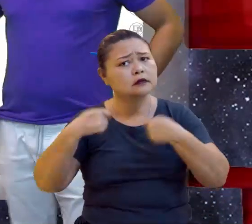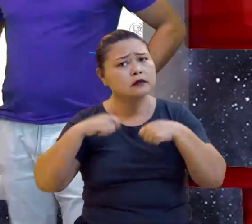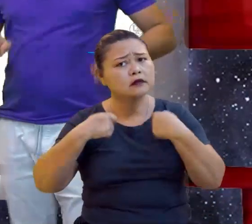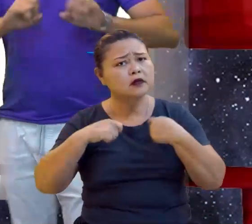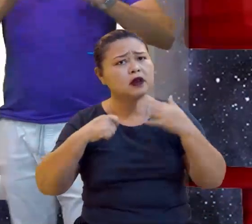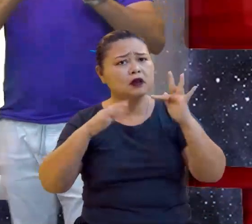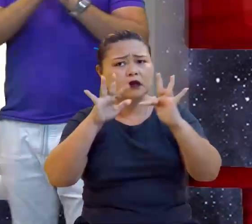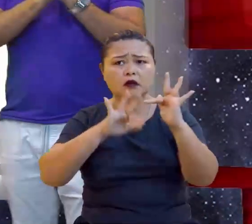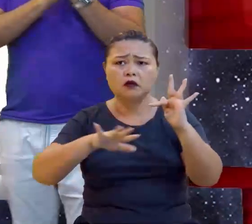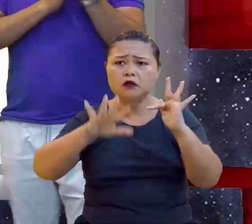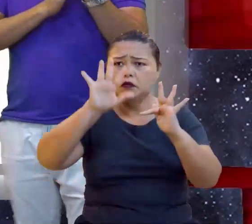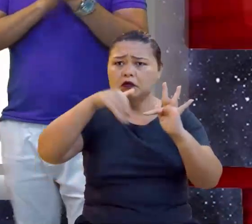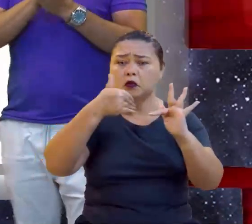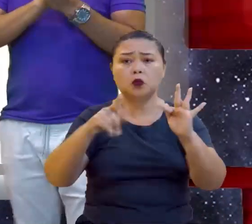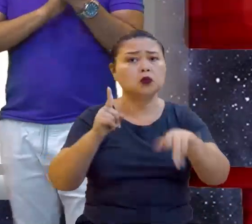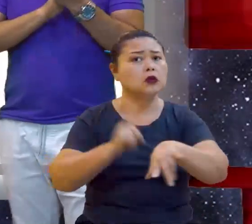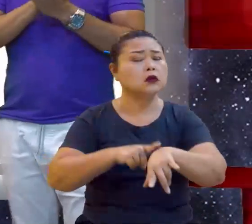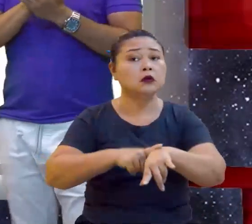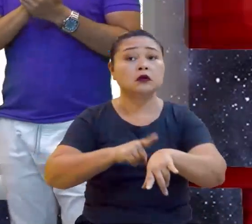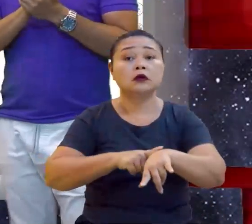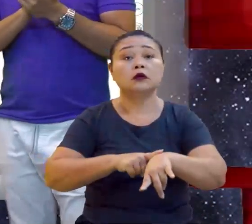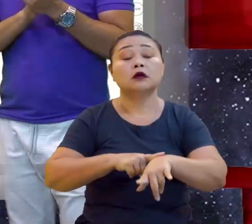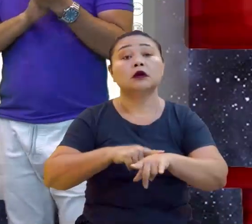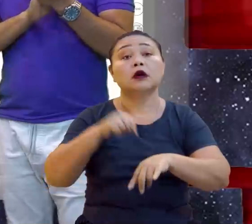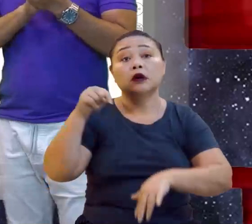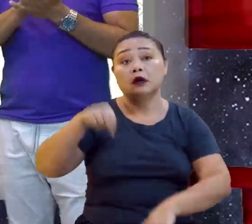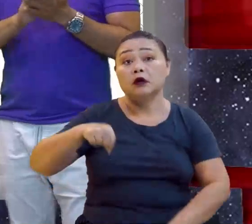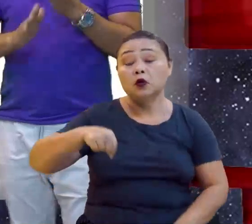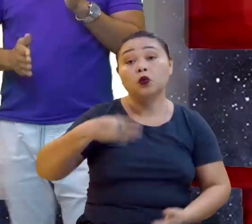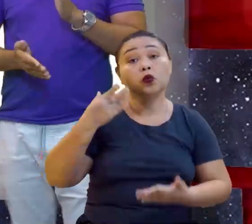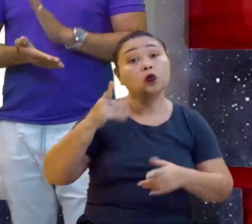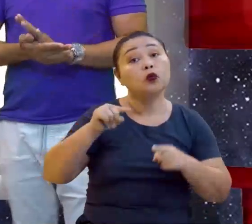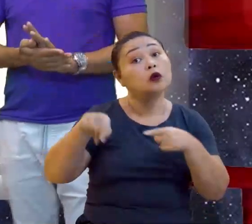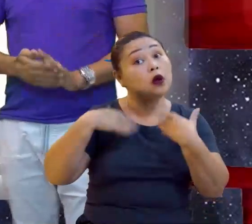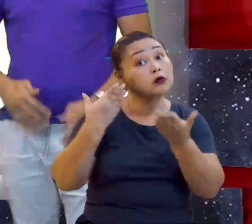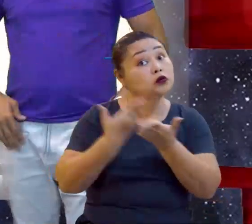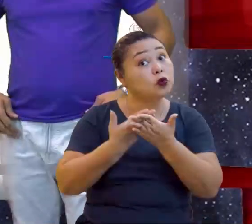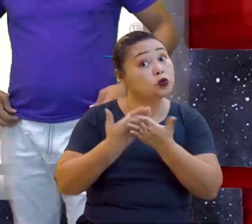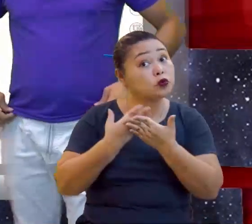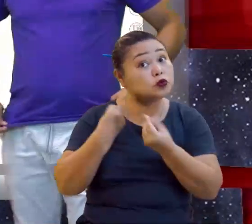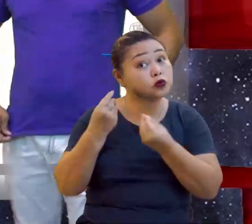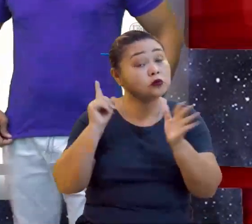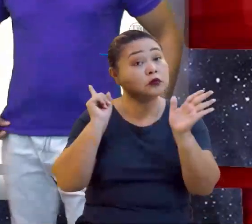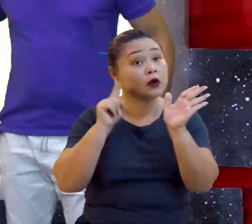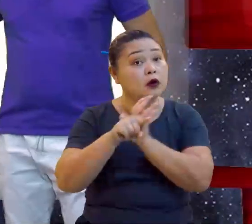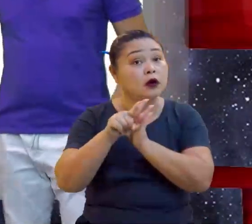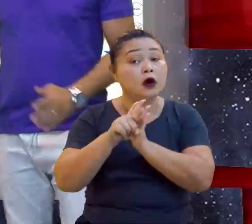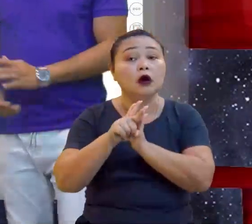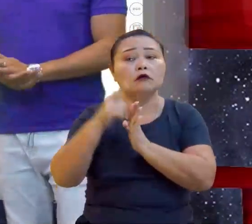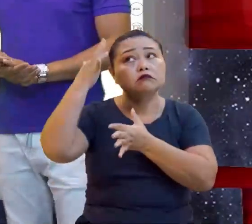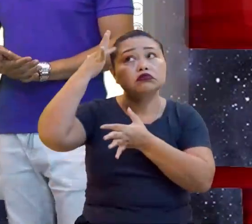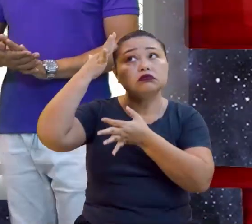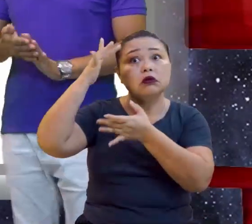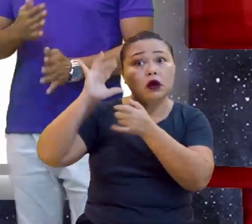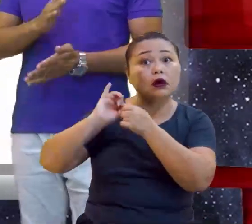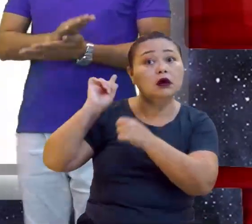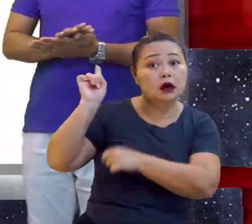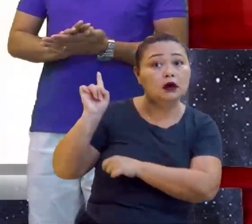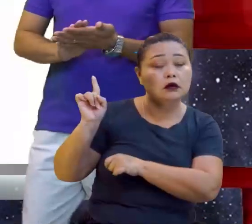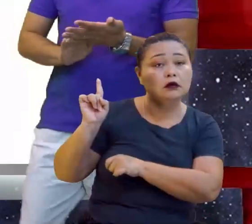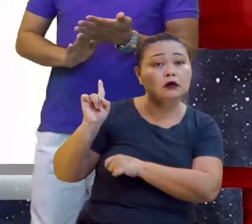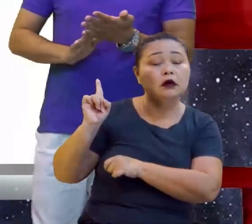no Enem? Eu não tenho nem tempo para isso. Gente, aqui nós estamos no estudo das questões, tá? Mas a sua linha de raciocínio é essa. É